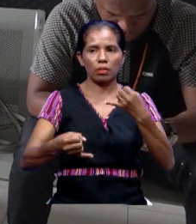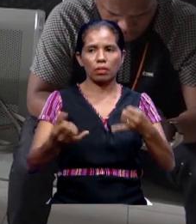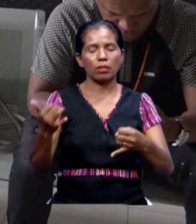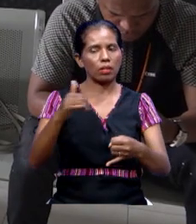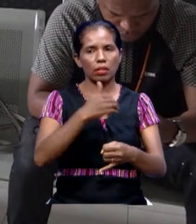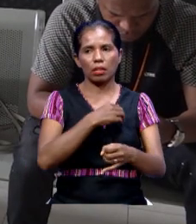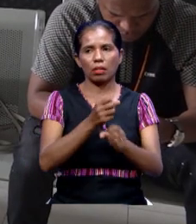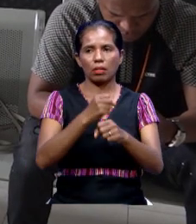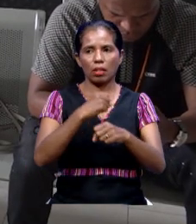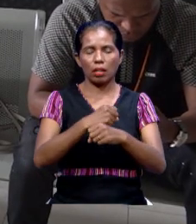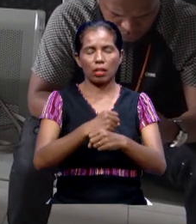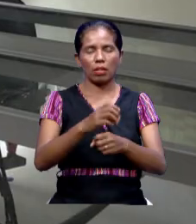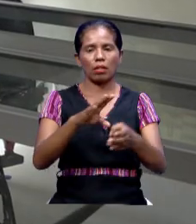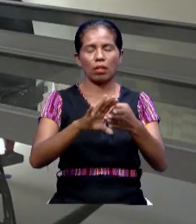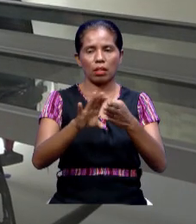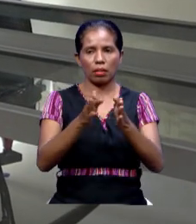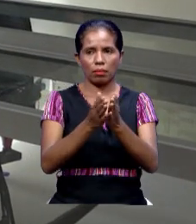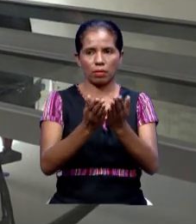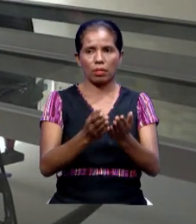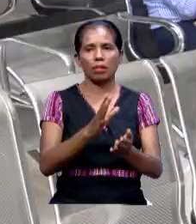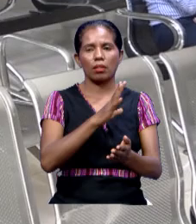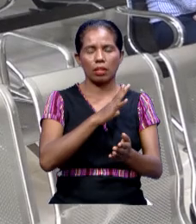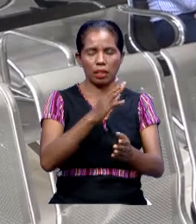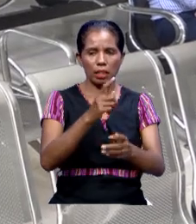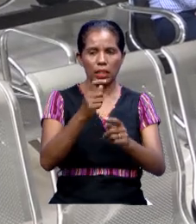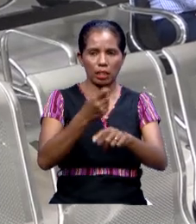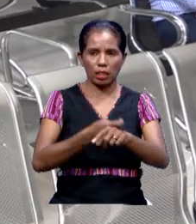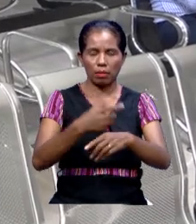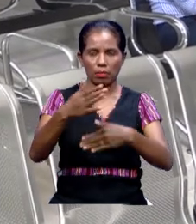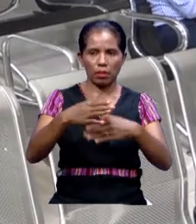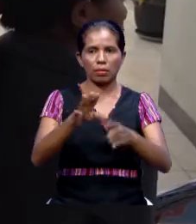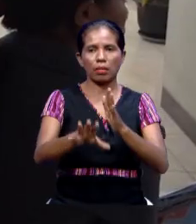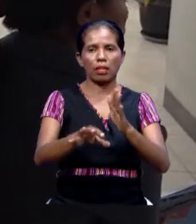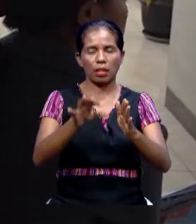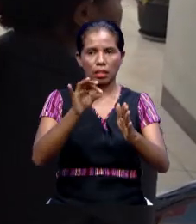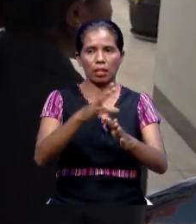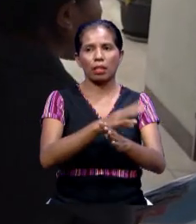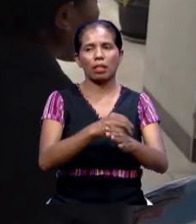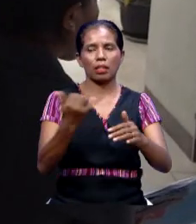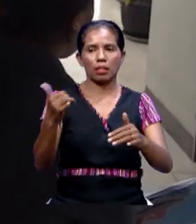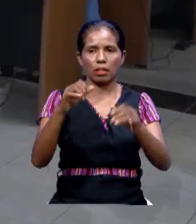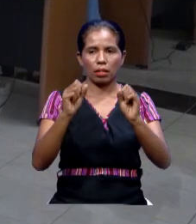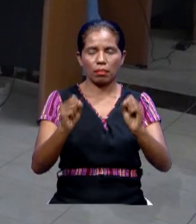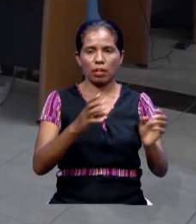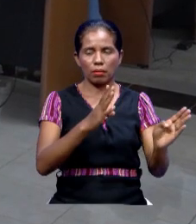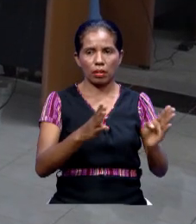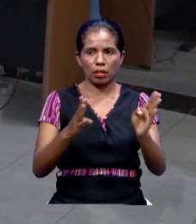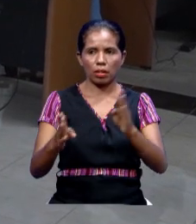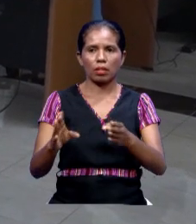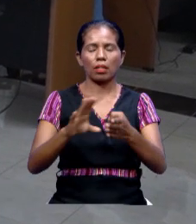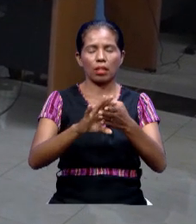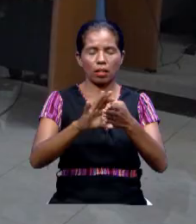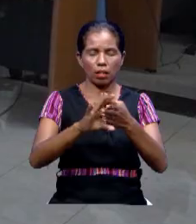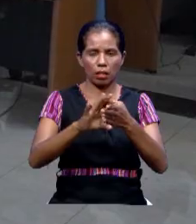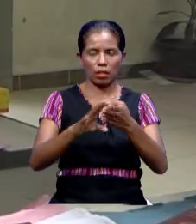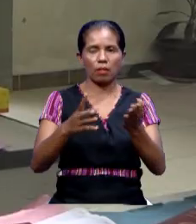sira o halo produção. Mai bem ia espera e a tempo barak bele hetan ona contrato, nune sira bele processa ona caderneta